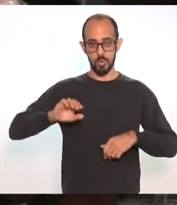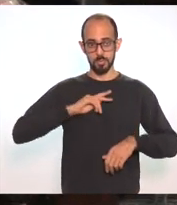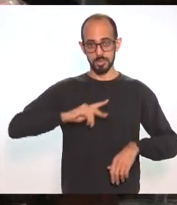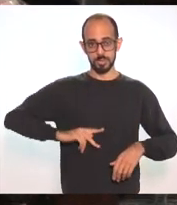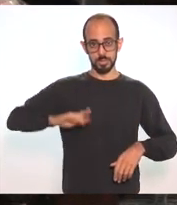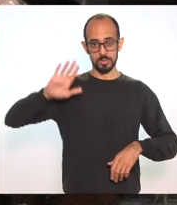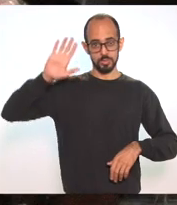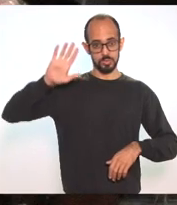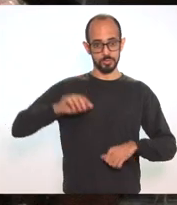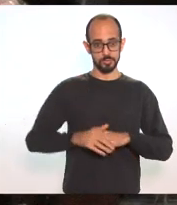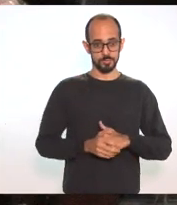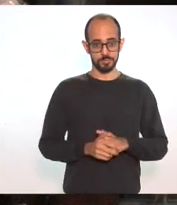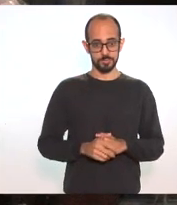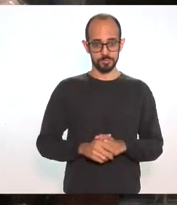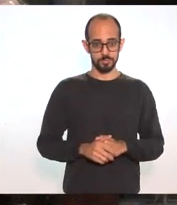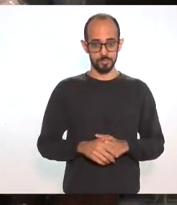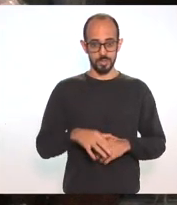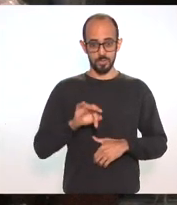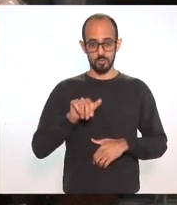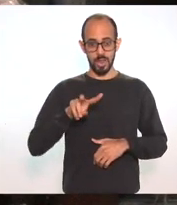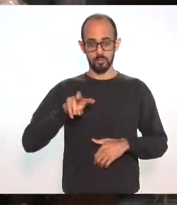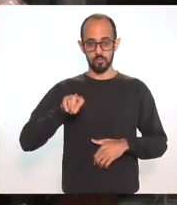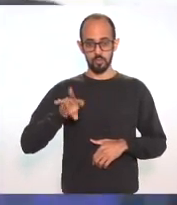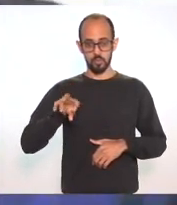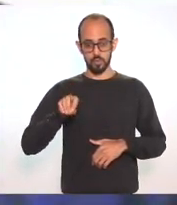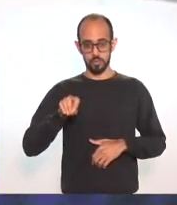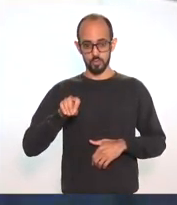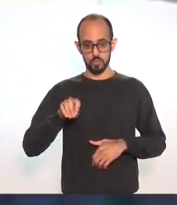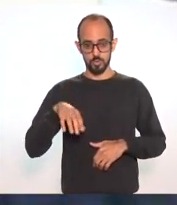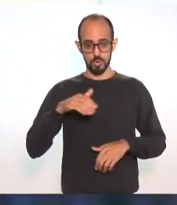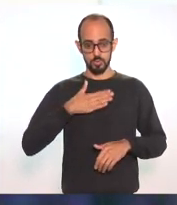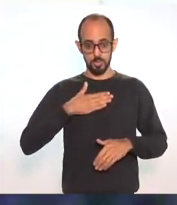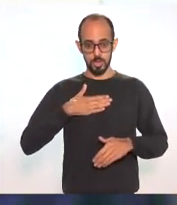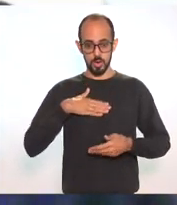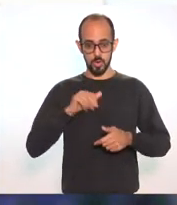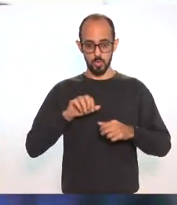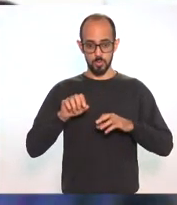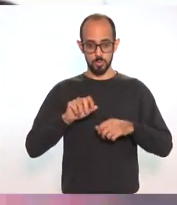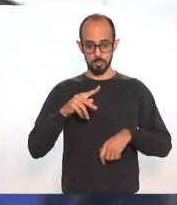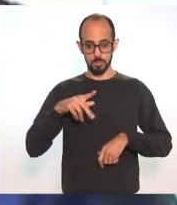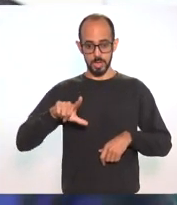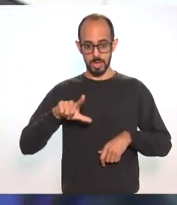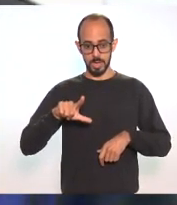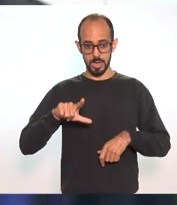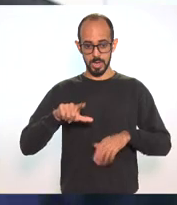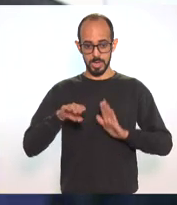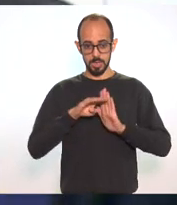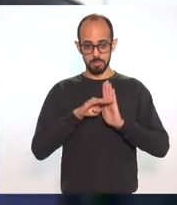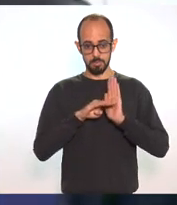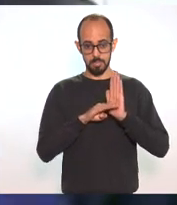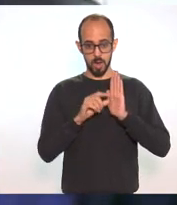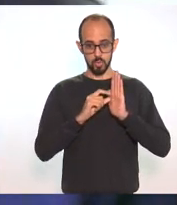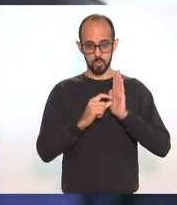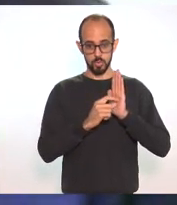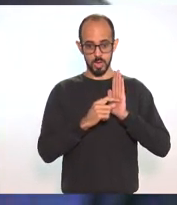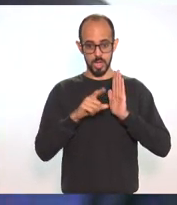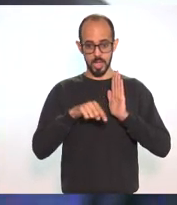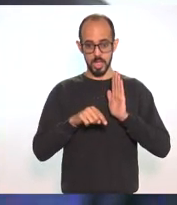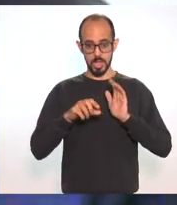Flávio Serafini. Senhor presidente, o primeiro projeto em pauta é de minha autoria, que trata das campanhas